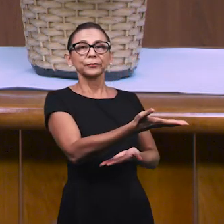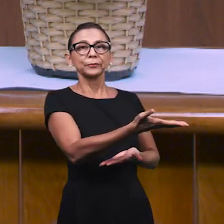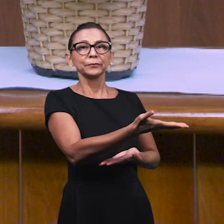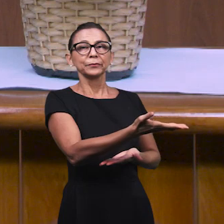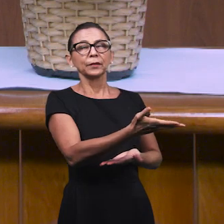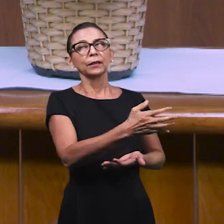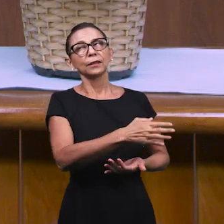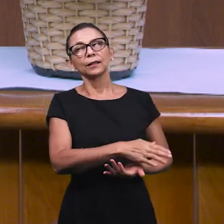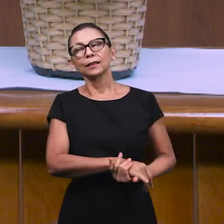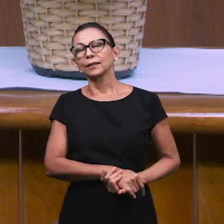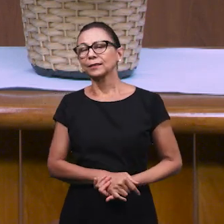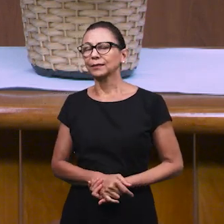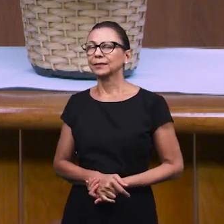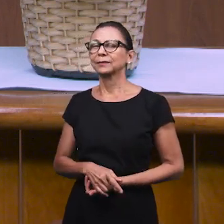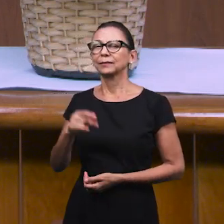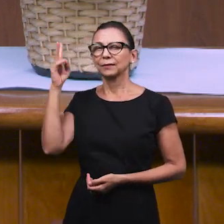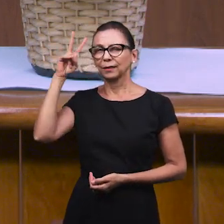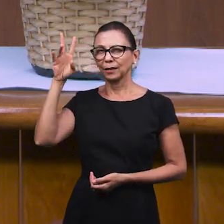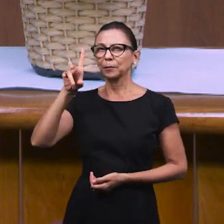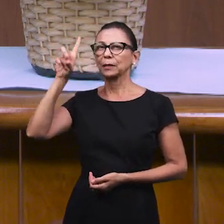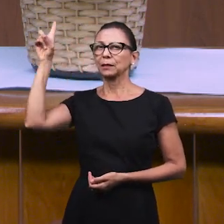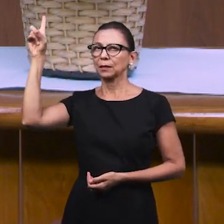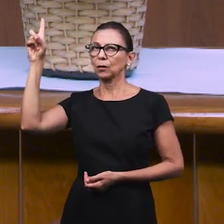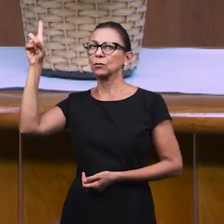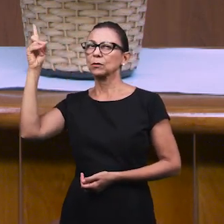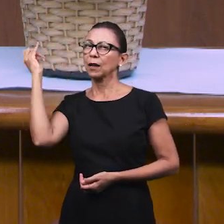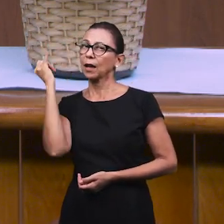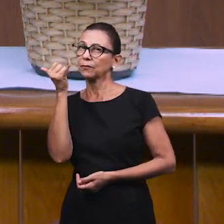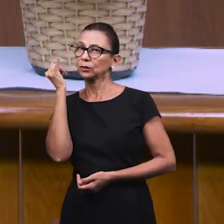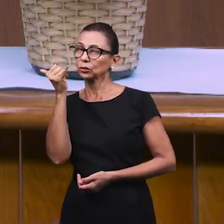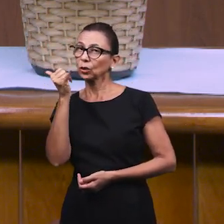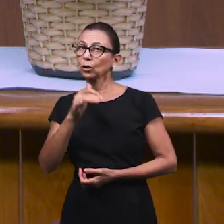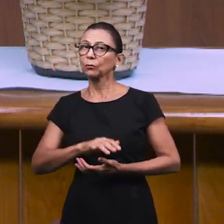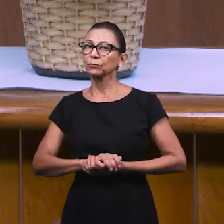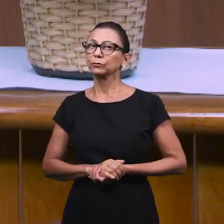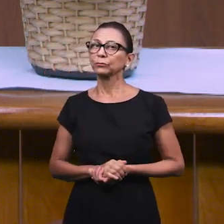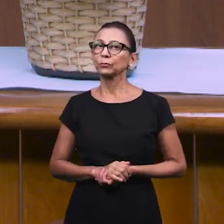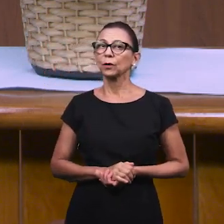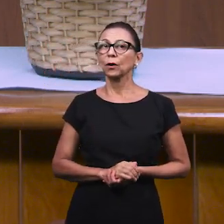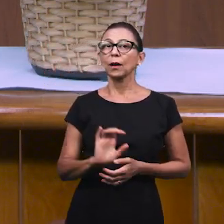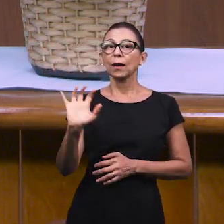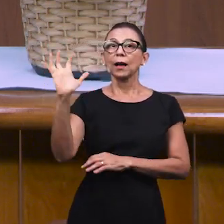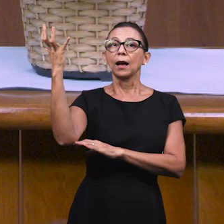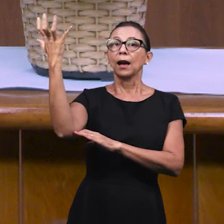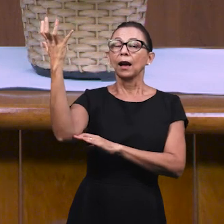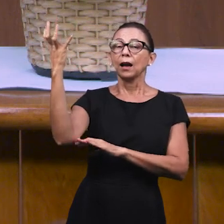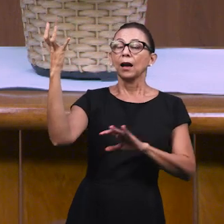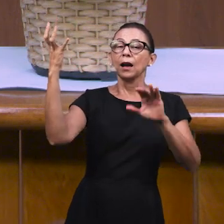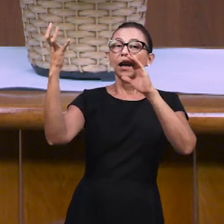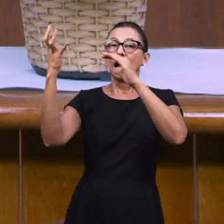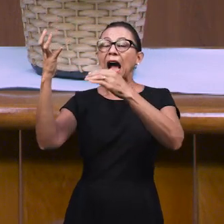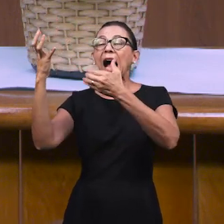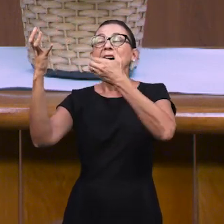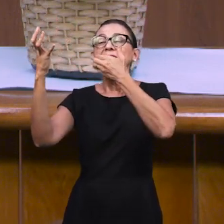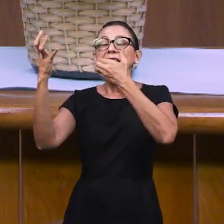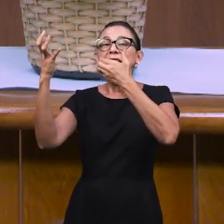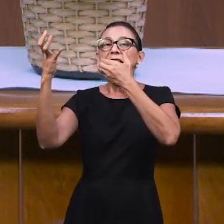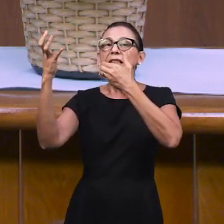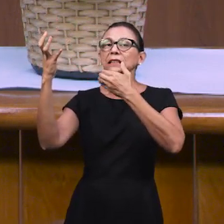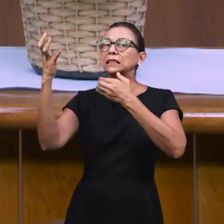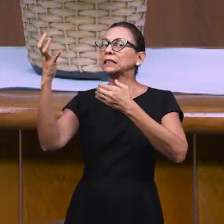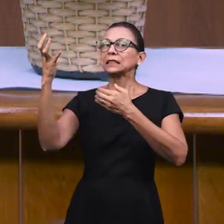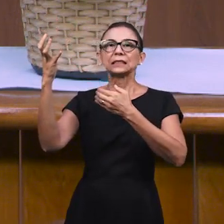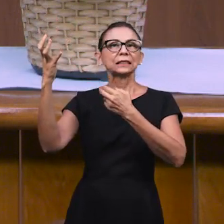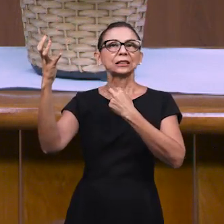aquela recomendação que Deus disse, olha, não comerás da árvore, senão morrerás, o homem fez o quê? Ele foi e comeu. Quando ele